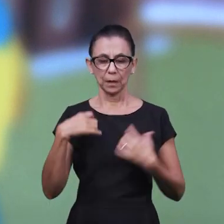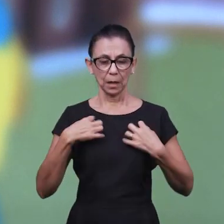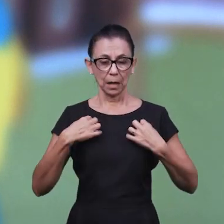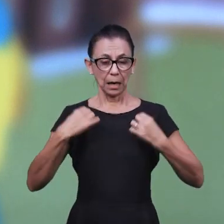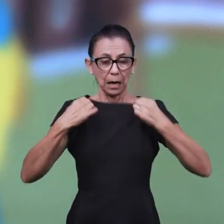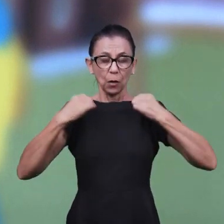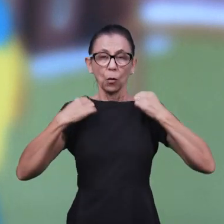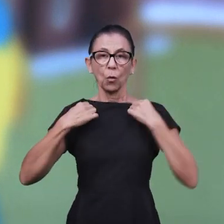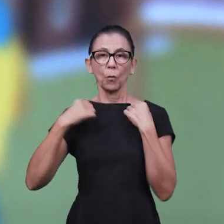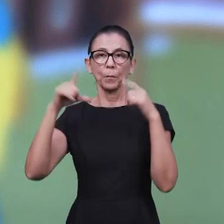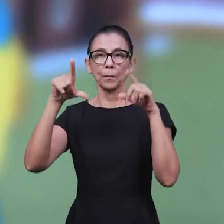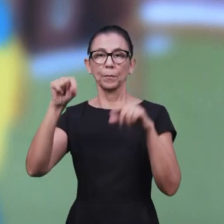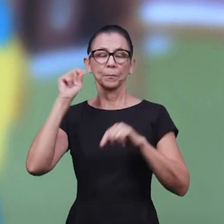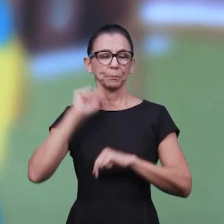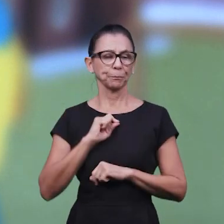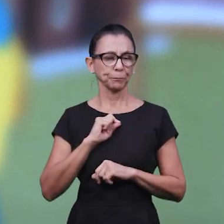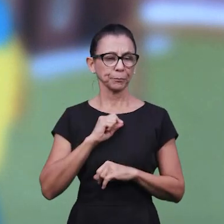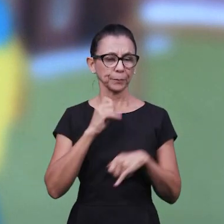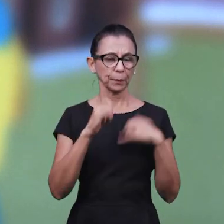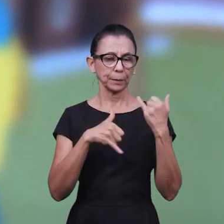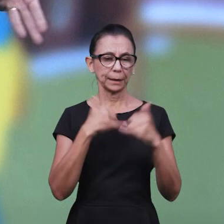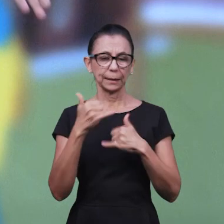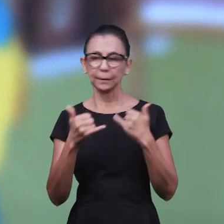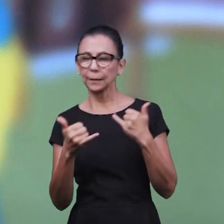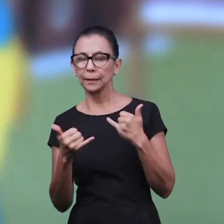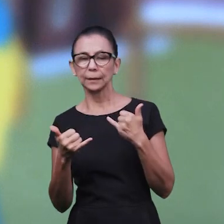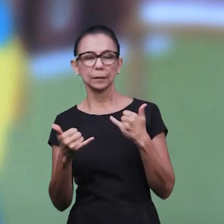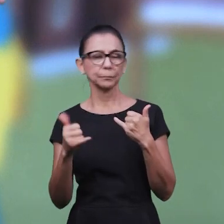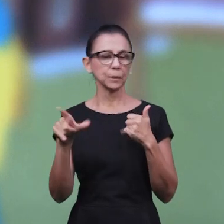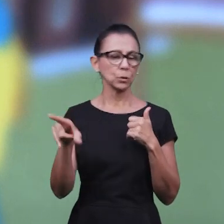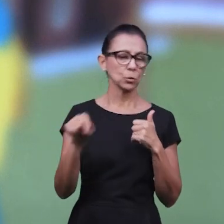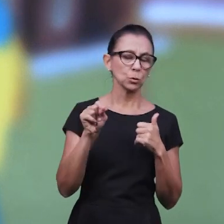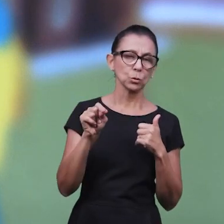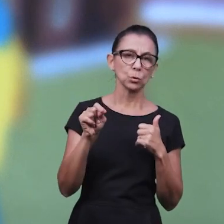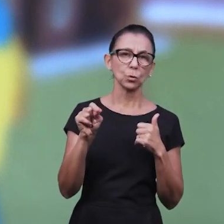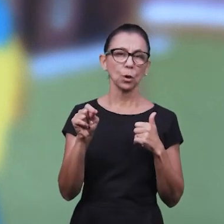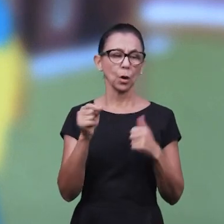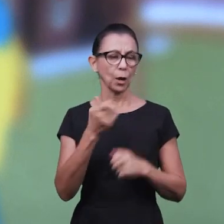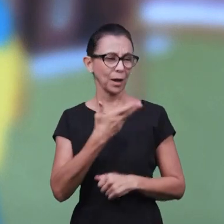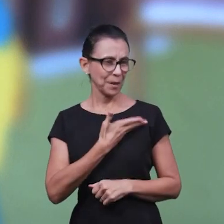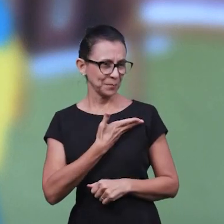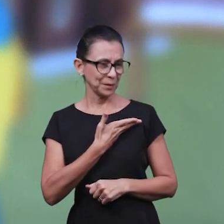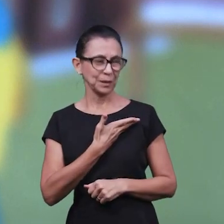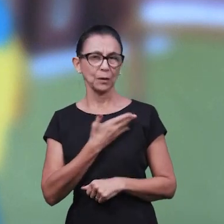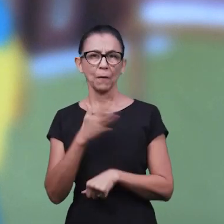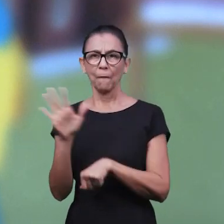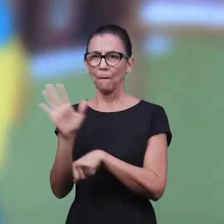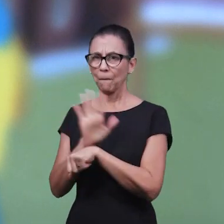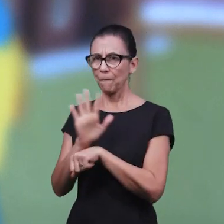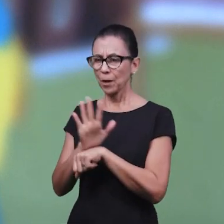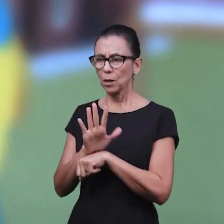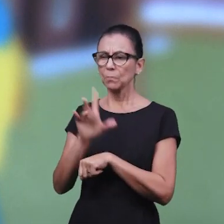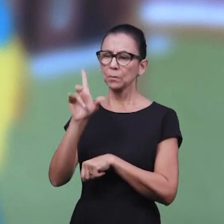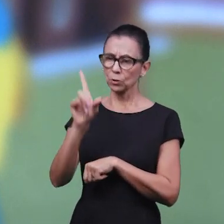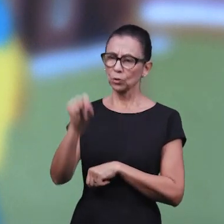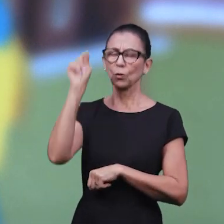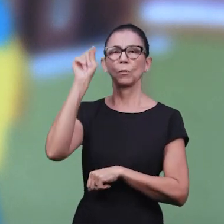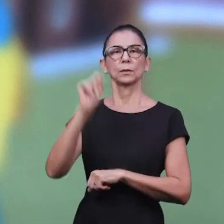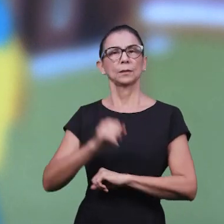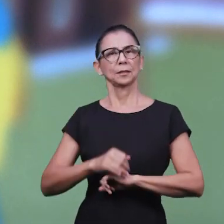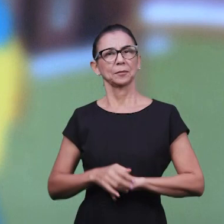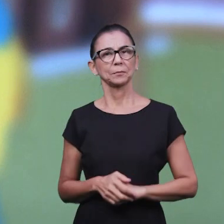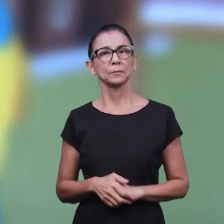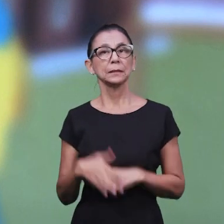a brincadeira que vai brincar, escolhe os amigos, os filmes e um monte de coisas. Saul e